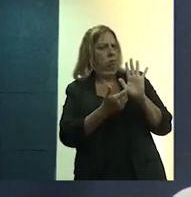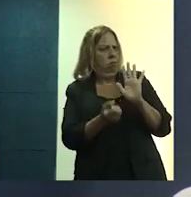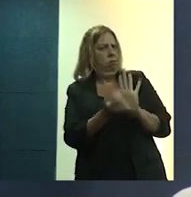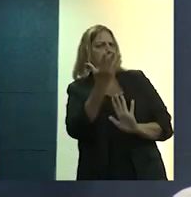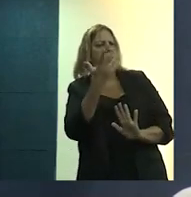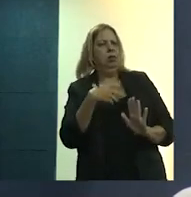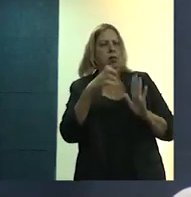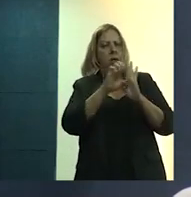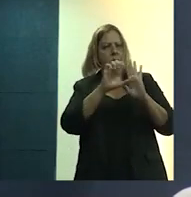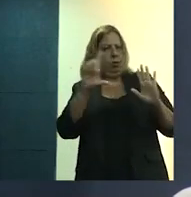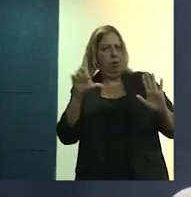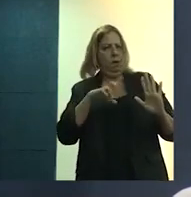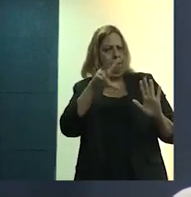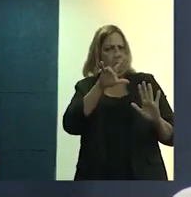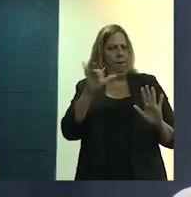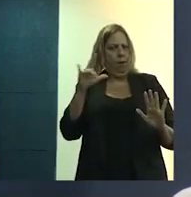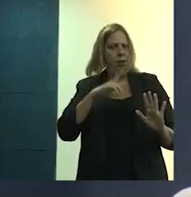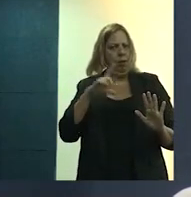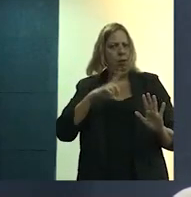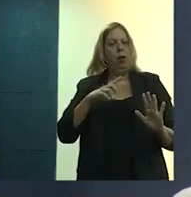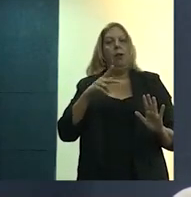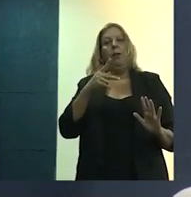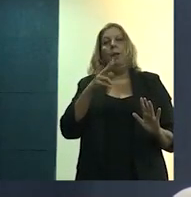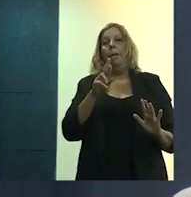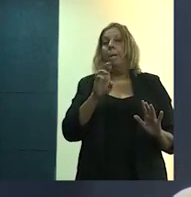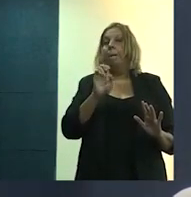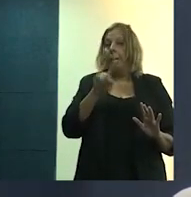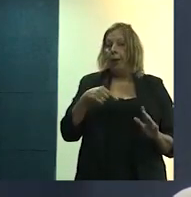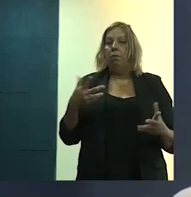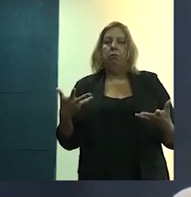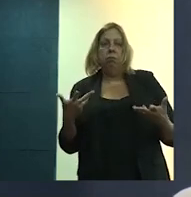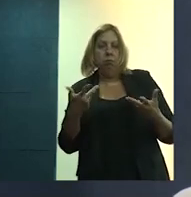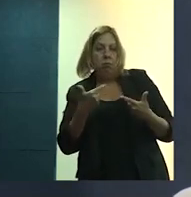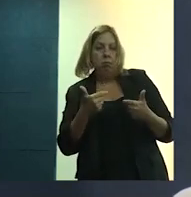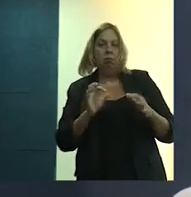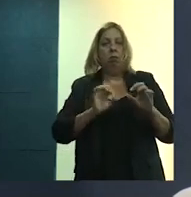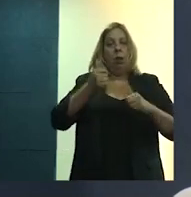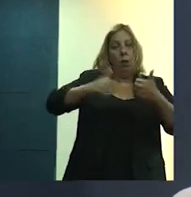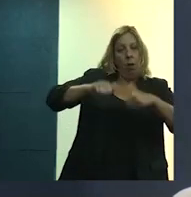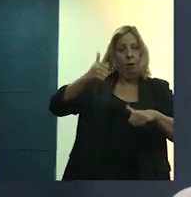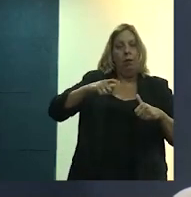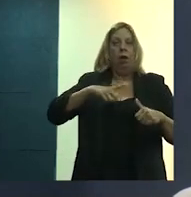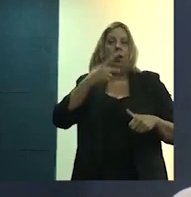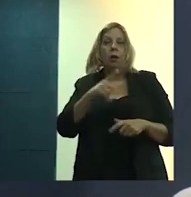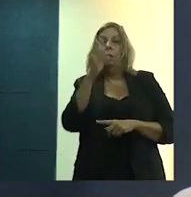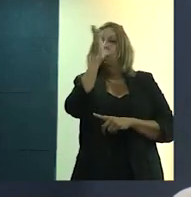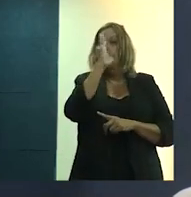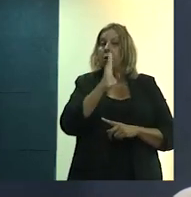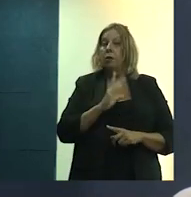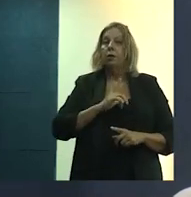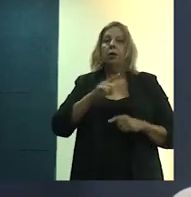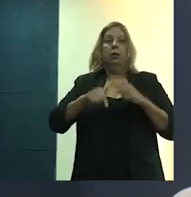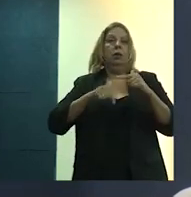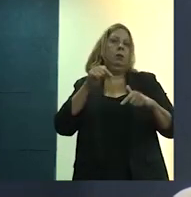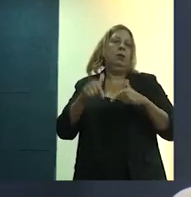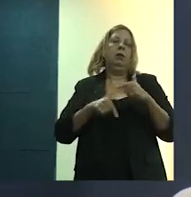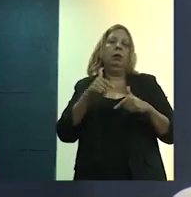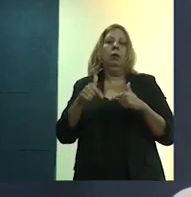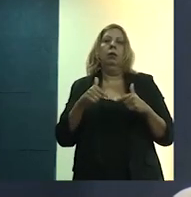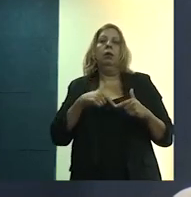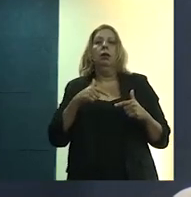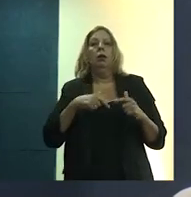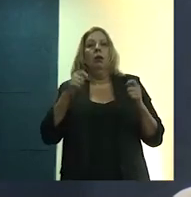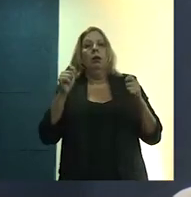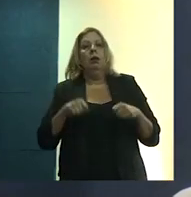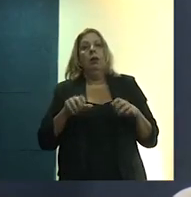lançar um edital muito em breve para pré qualificar as organizações da sociedade civil do Brasil que tem o interesse em trabalhar